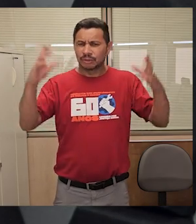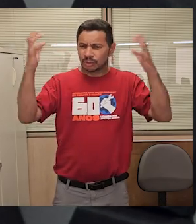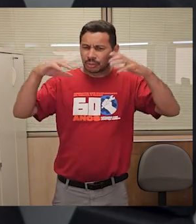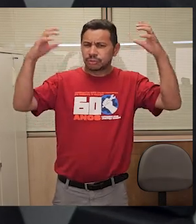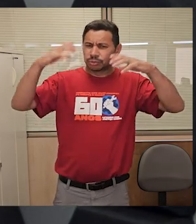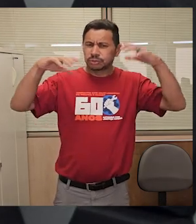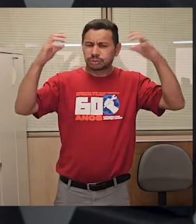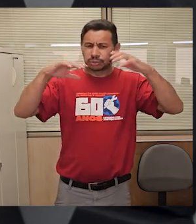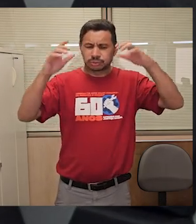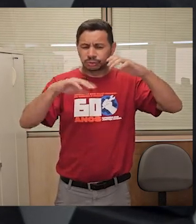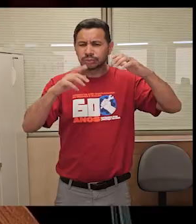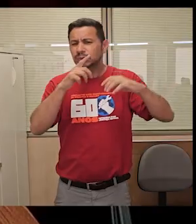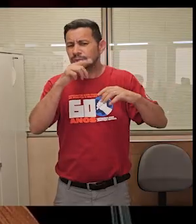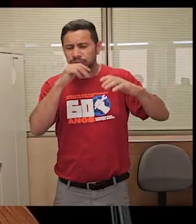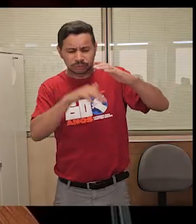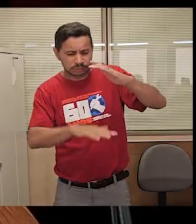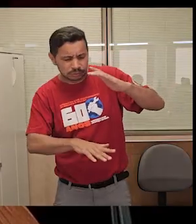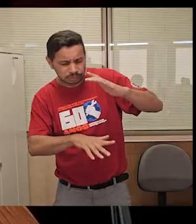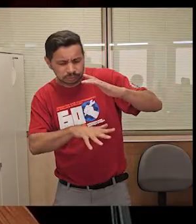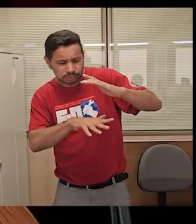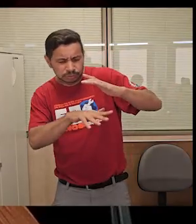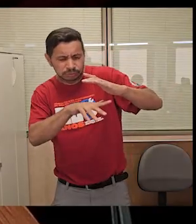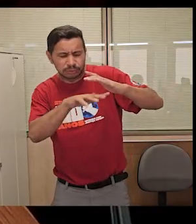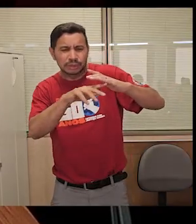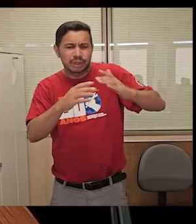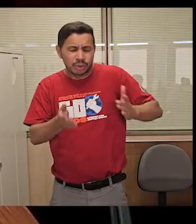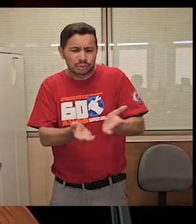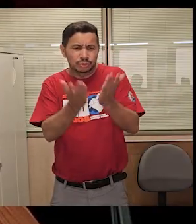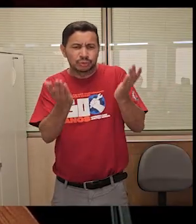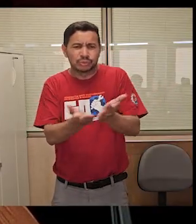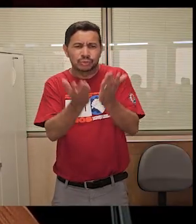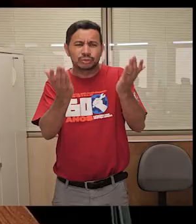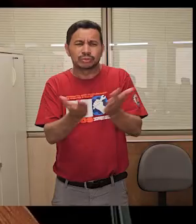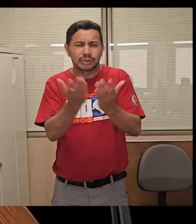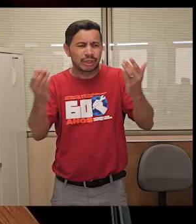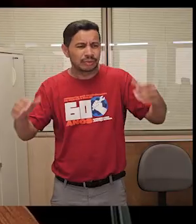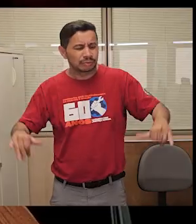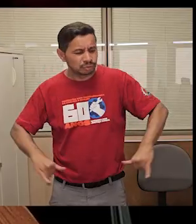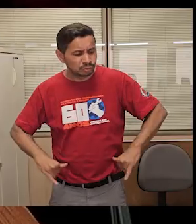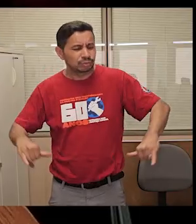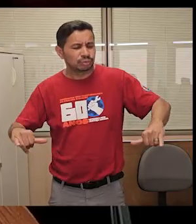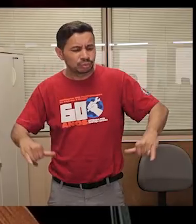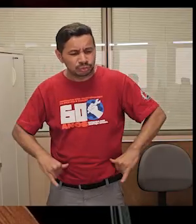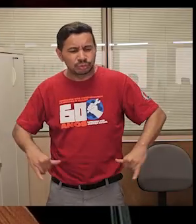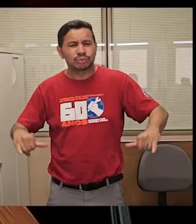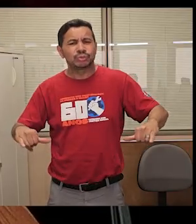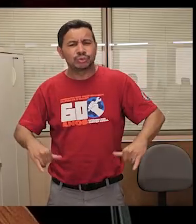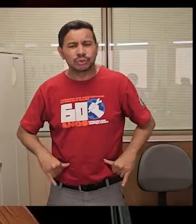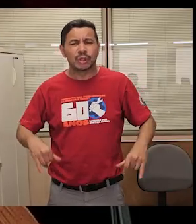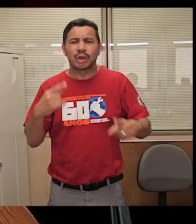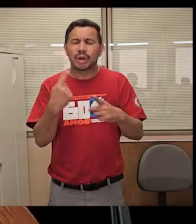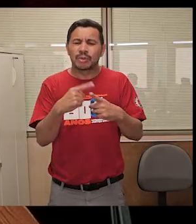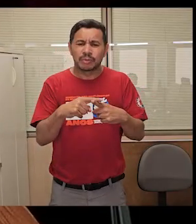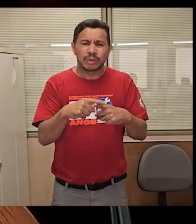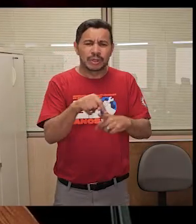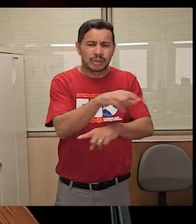né, do que... E a população, quanto mais pobre, mais sofre. Exatamente, né? Porque é exatamente elas que moram nas encostas, são